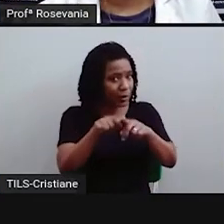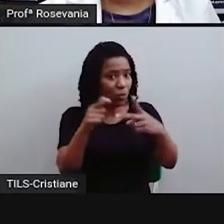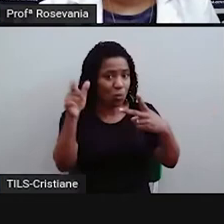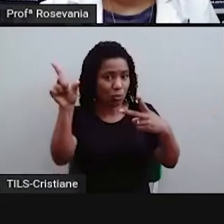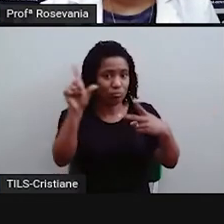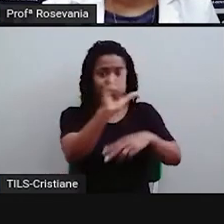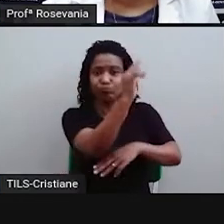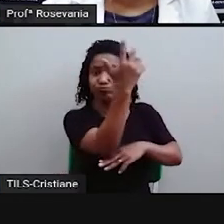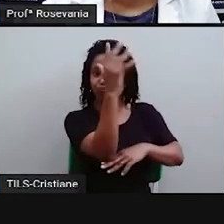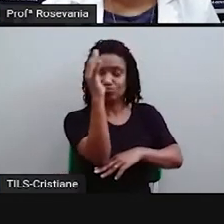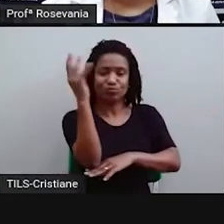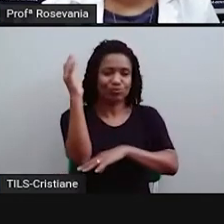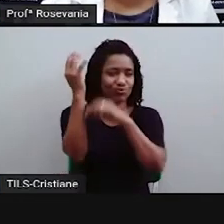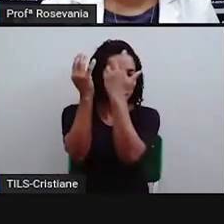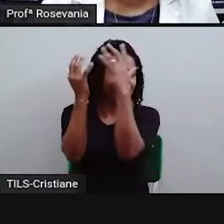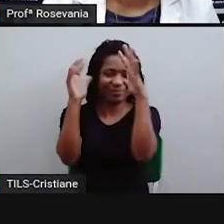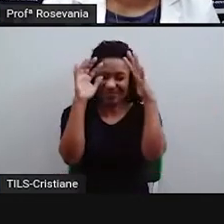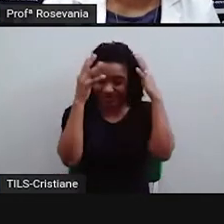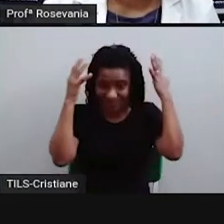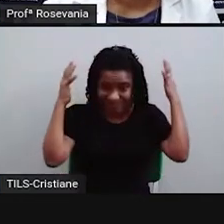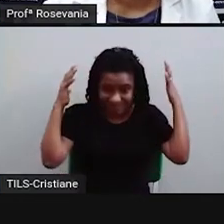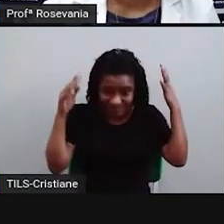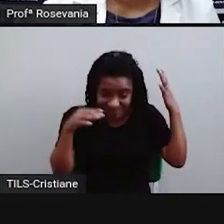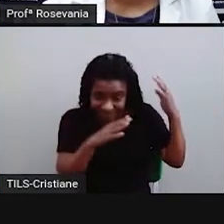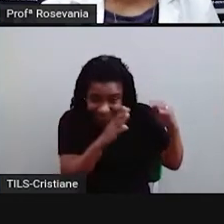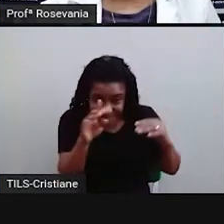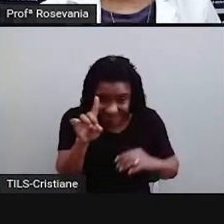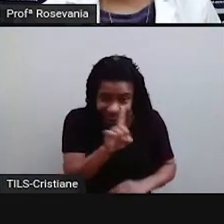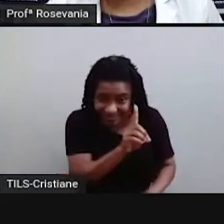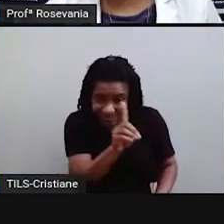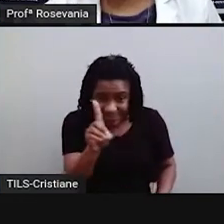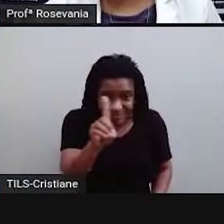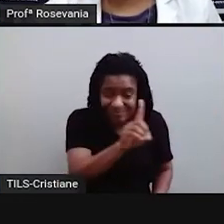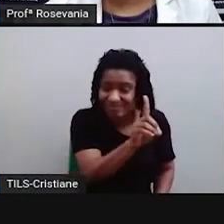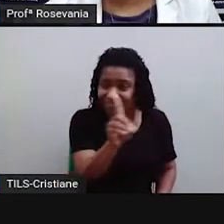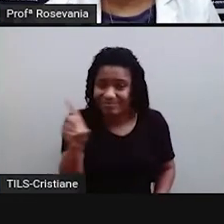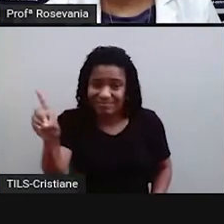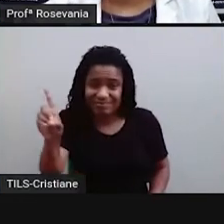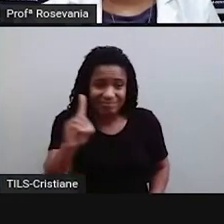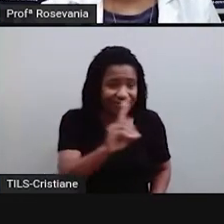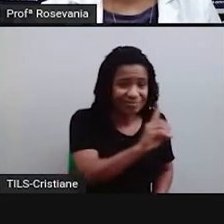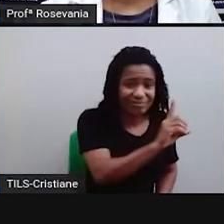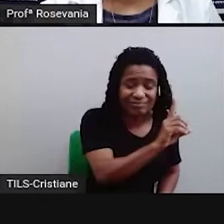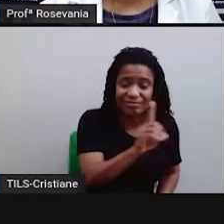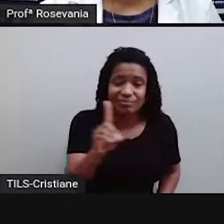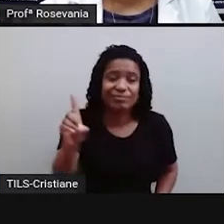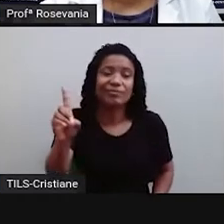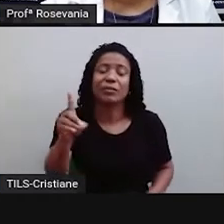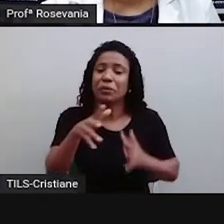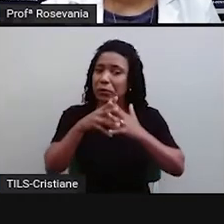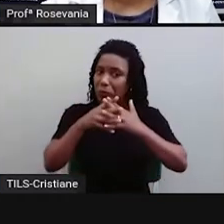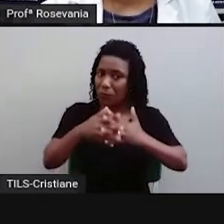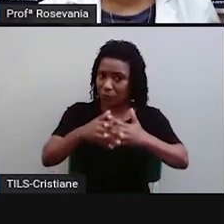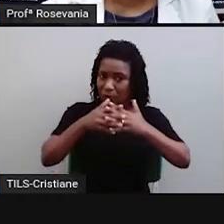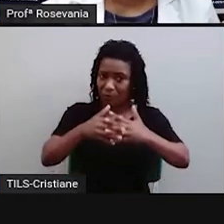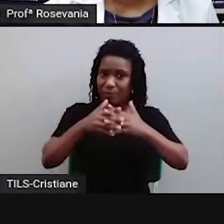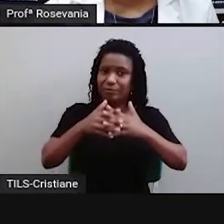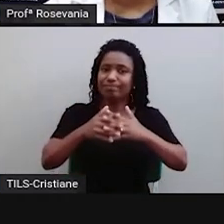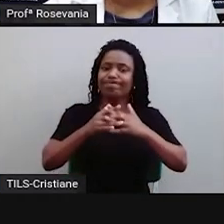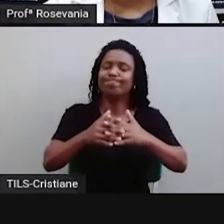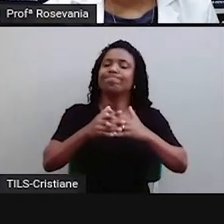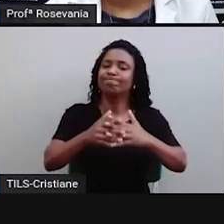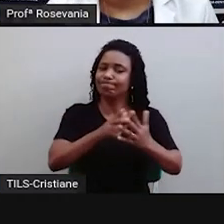souber se localizar direito, você vai se perder. E aí vai ficar mais complicado. E algumas dessas florestas ainda têm